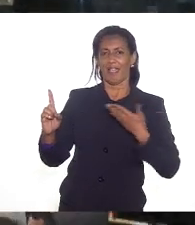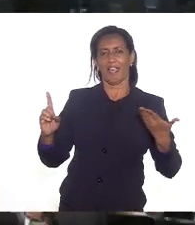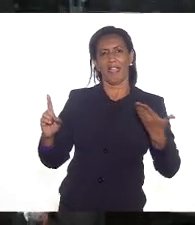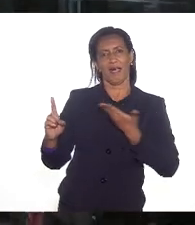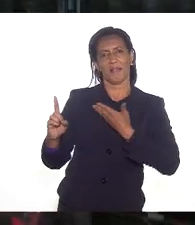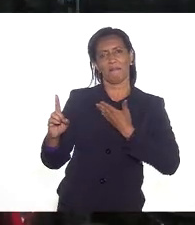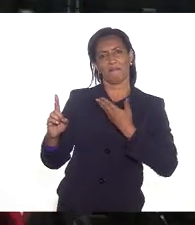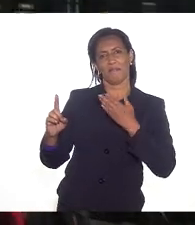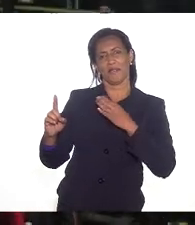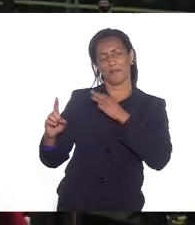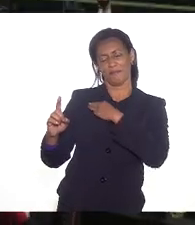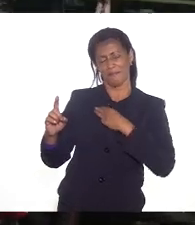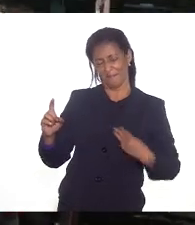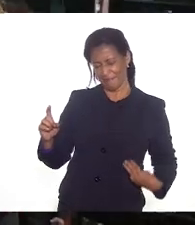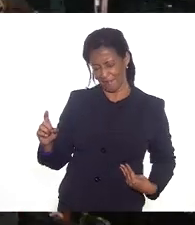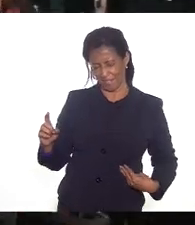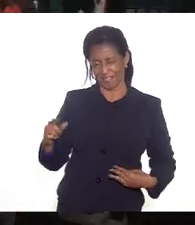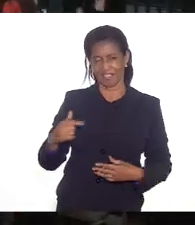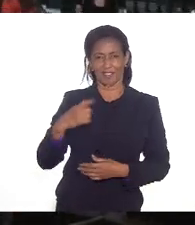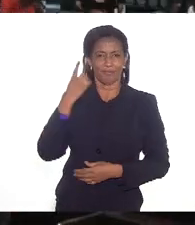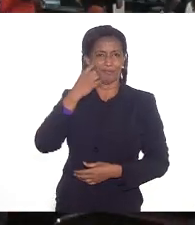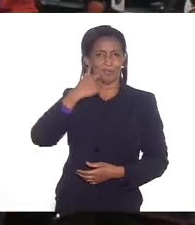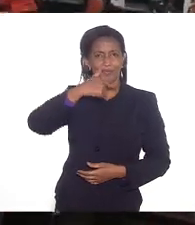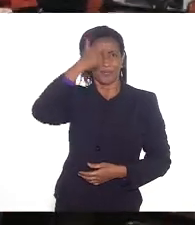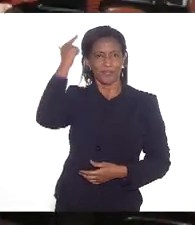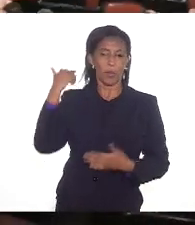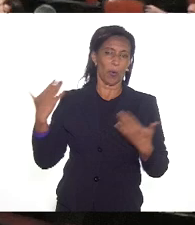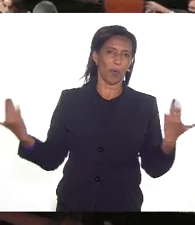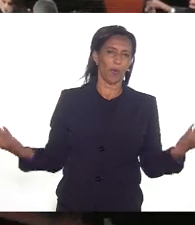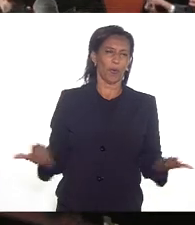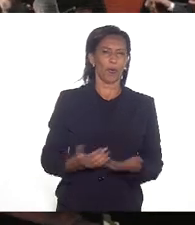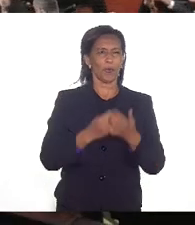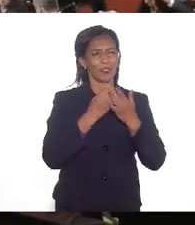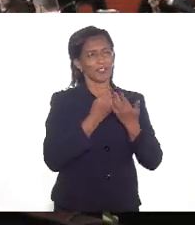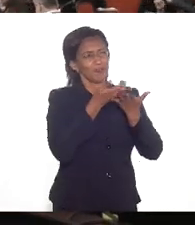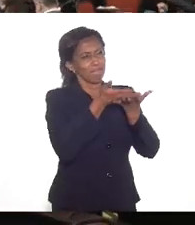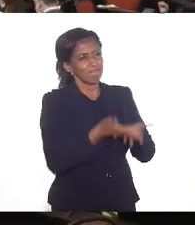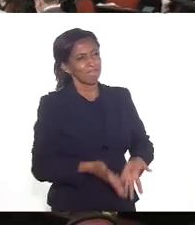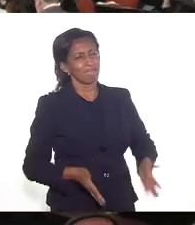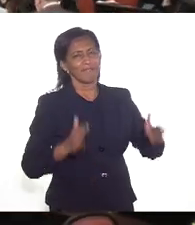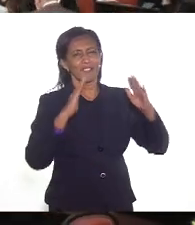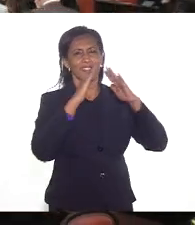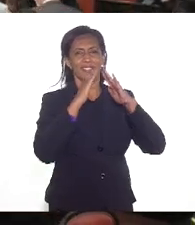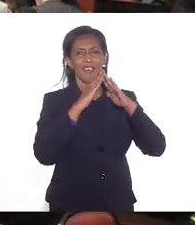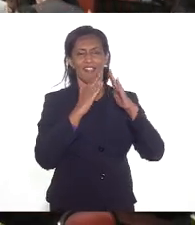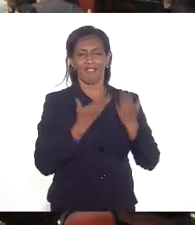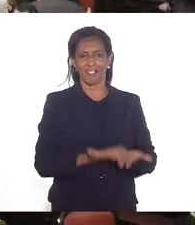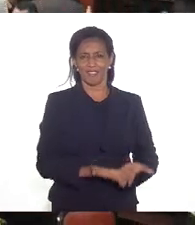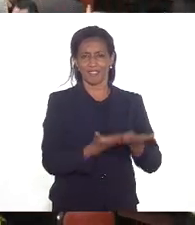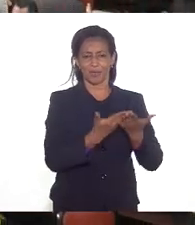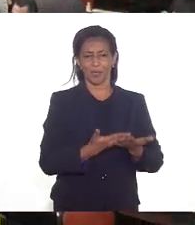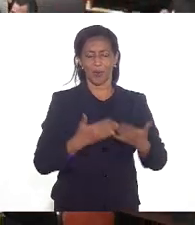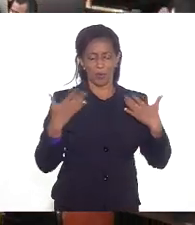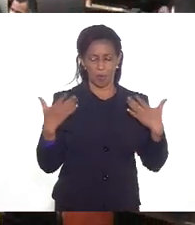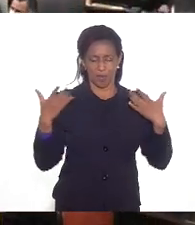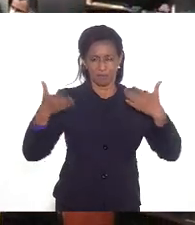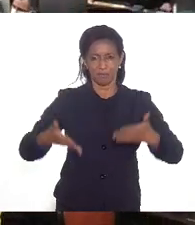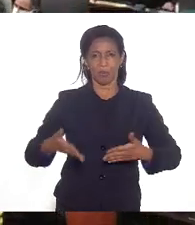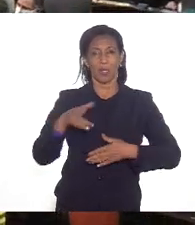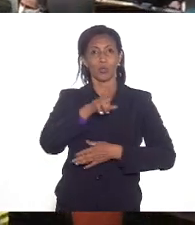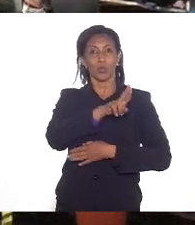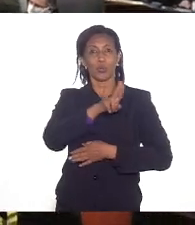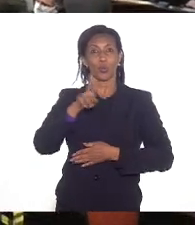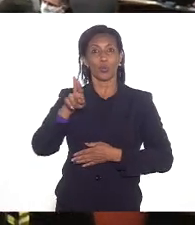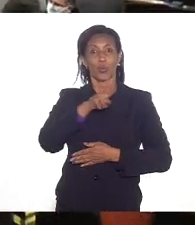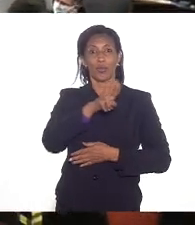Deputado Luiz Paulo e tá Luiz Paulo recebe hoje uma homenagem muito linda desta casa quando colocamos o seu